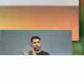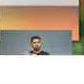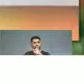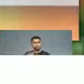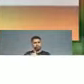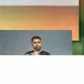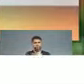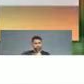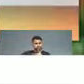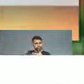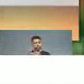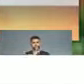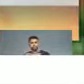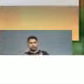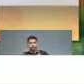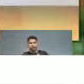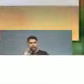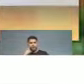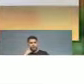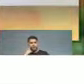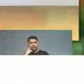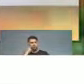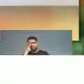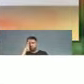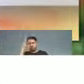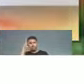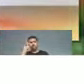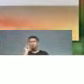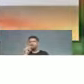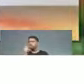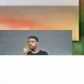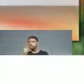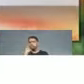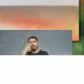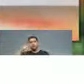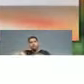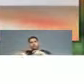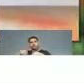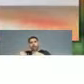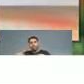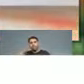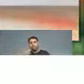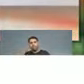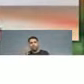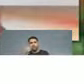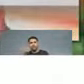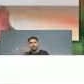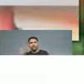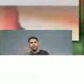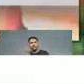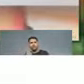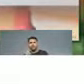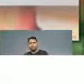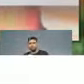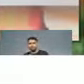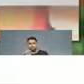ocorre em áreas principalmente de reflorestamento e Recuperação de